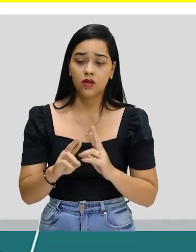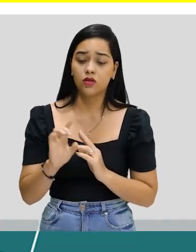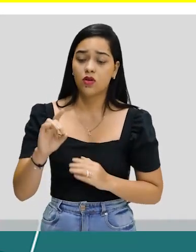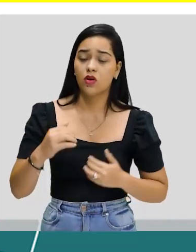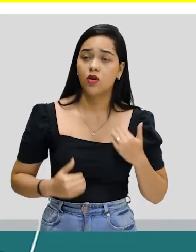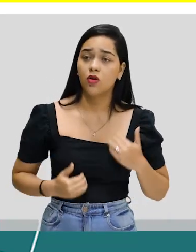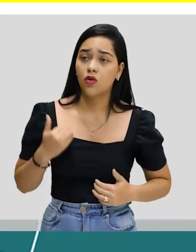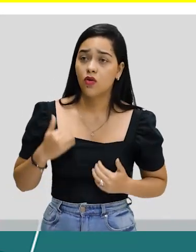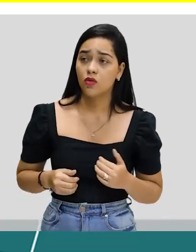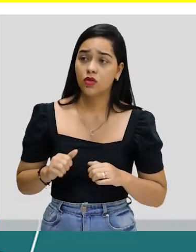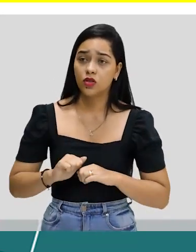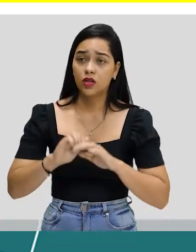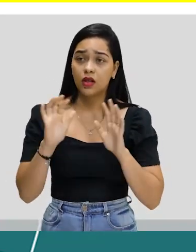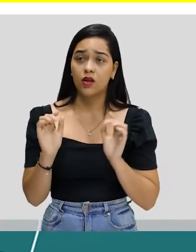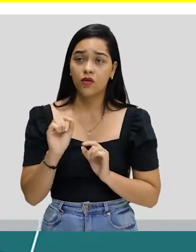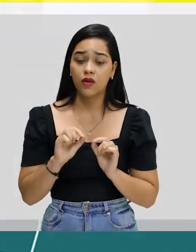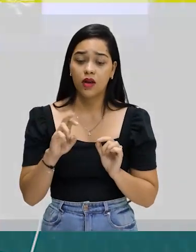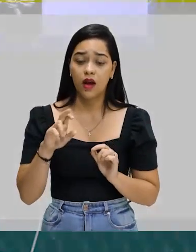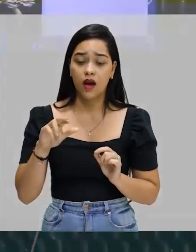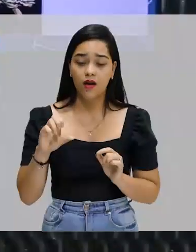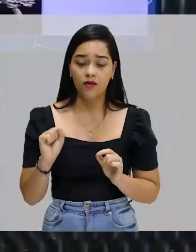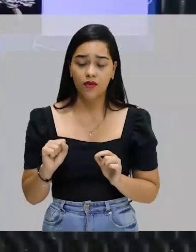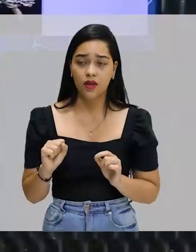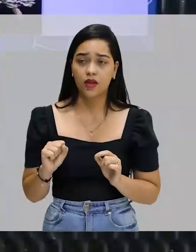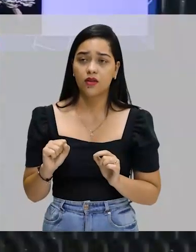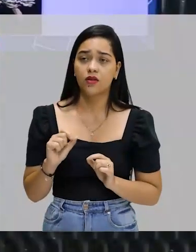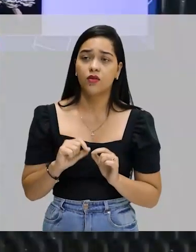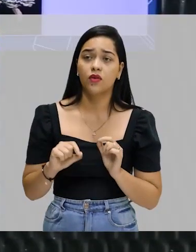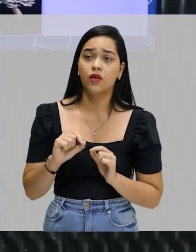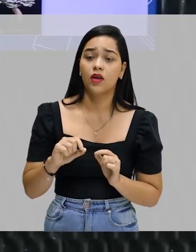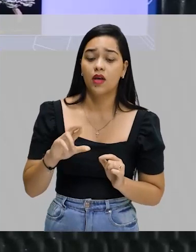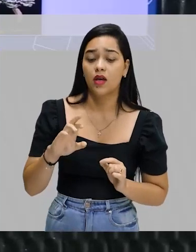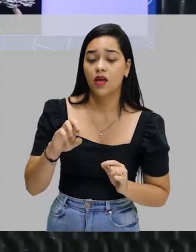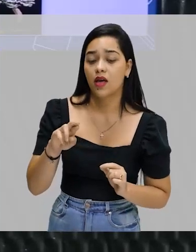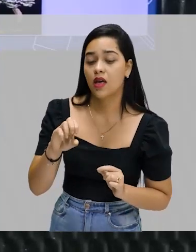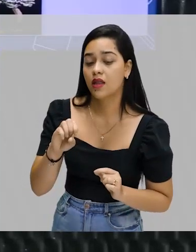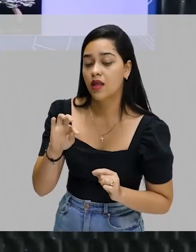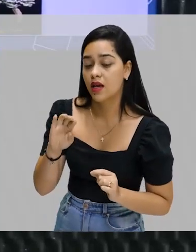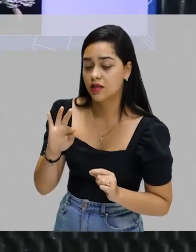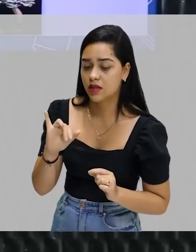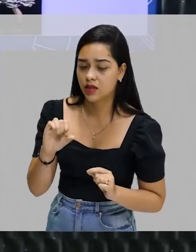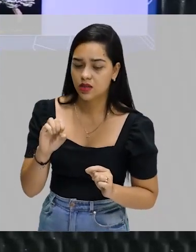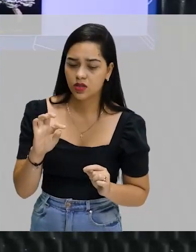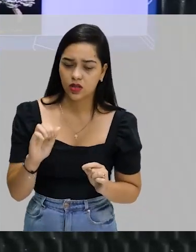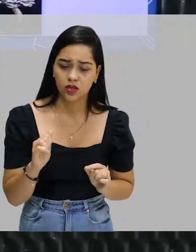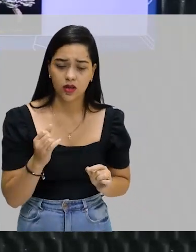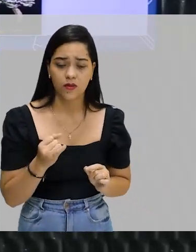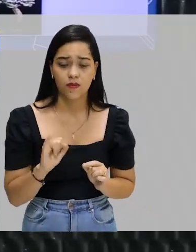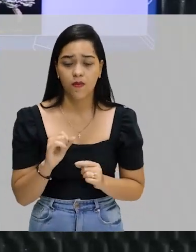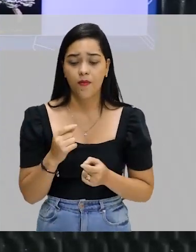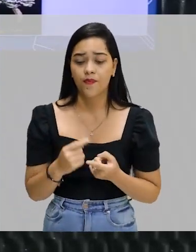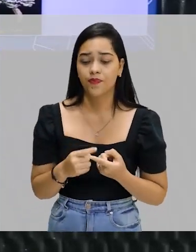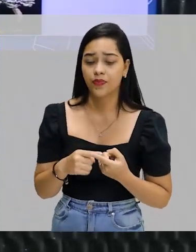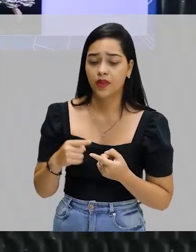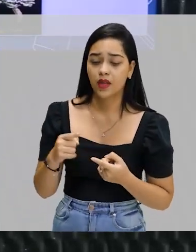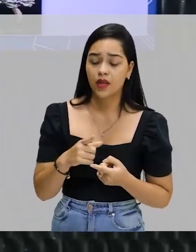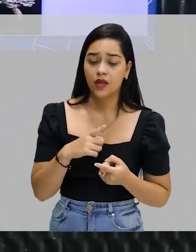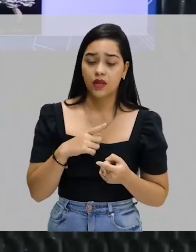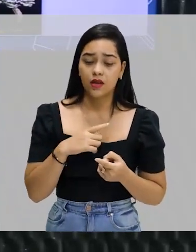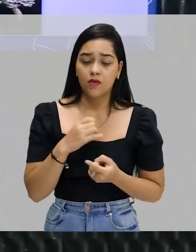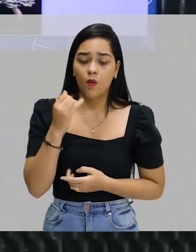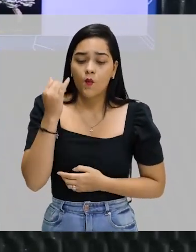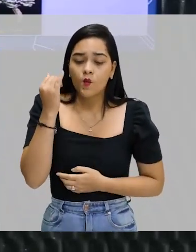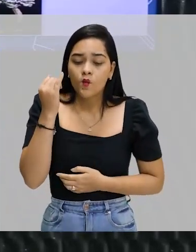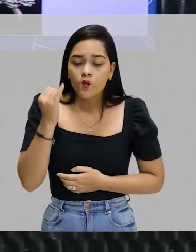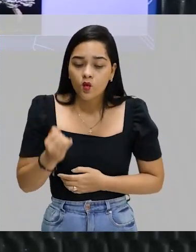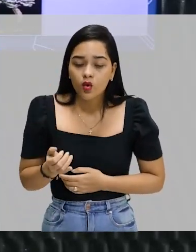corpo. Deixar claro que a Vênus é medieval, ou perdão, a Vênus é renascentista. Mas, professor, se ela é renascentista, por que ela está tão magra